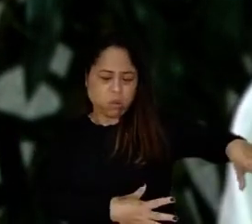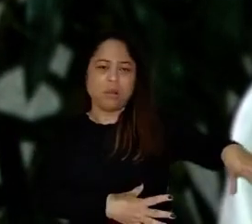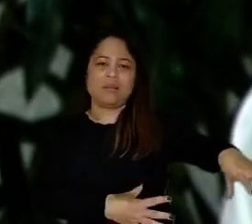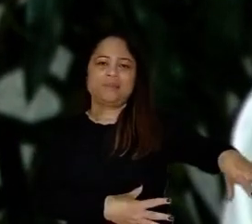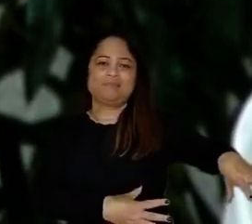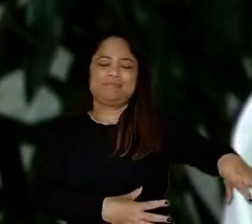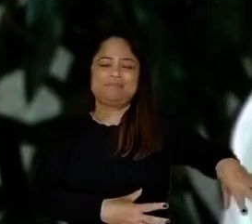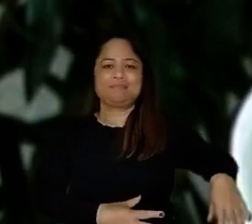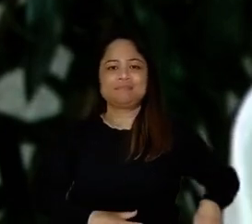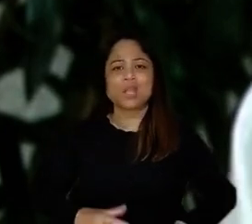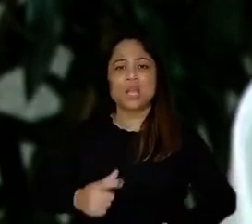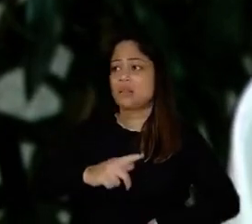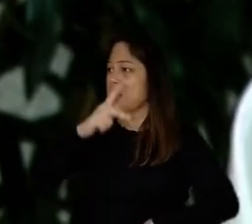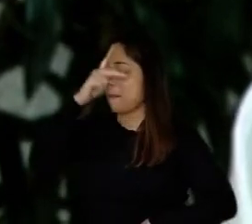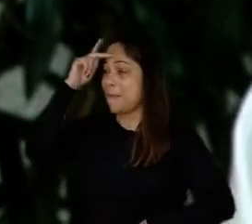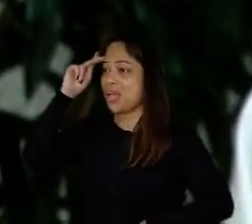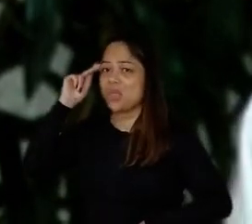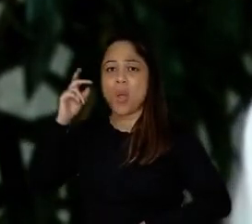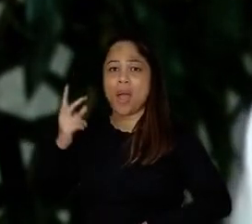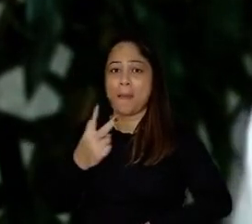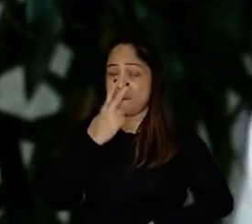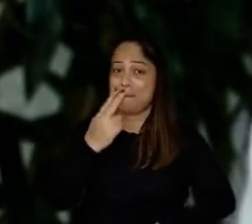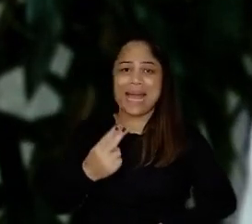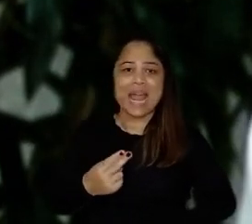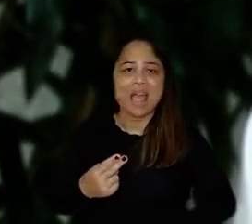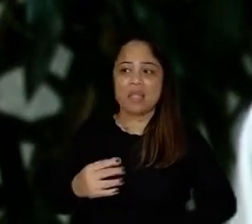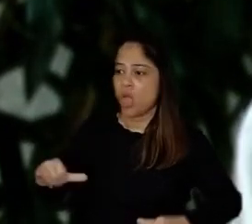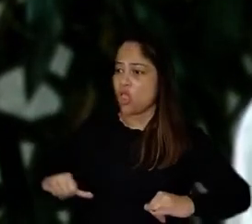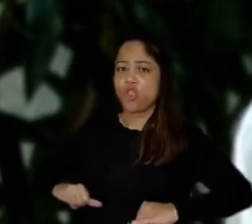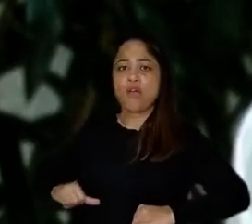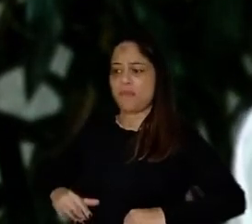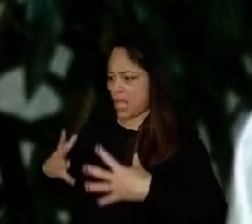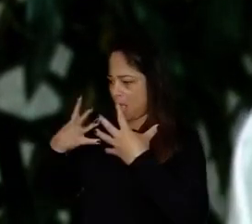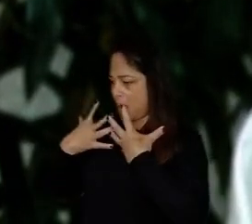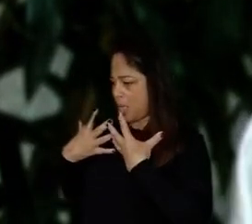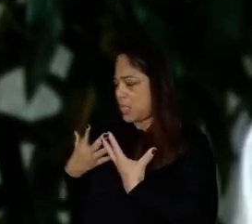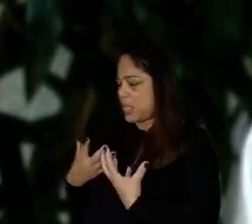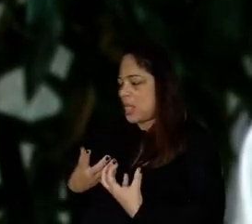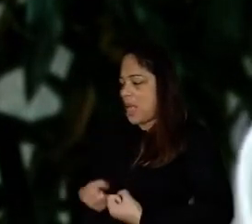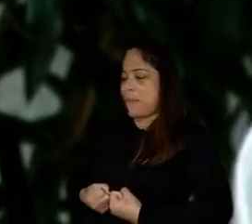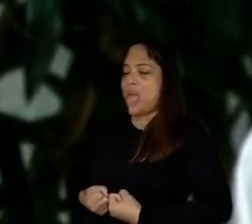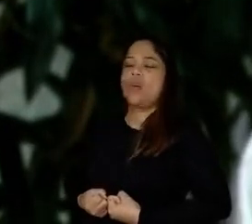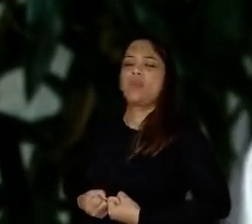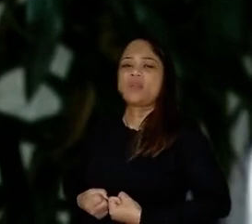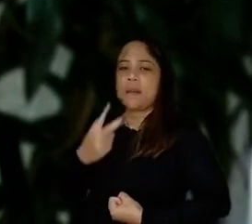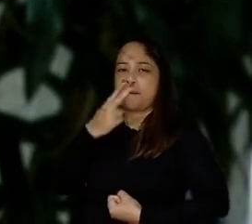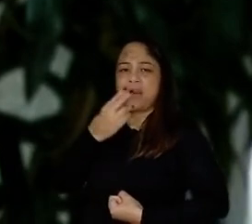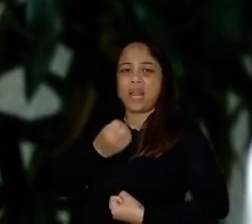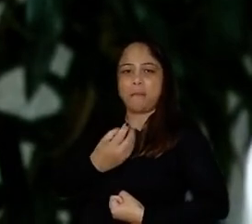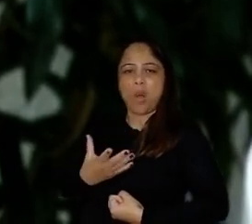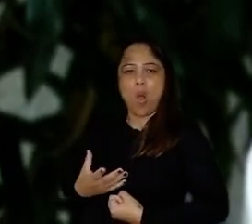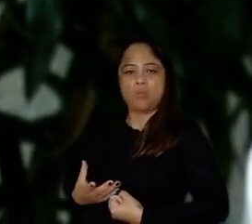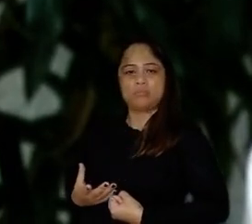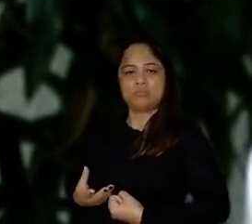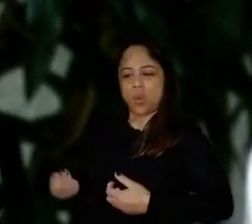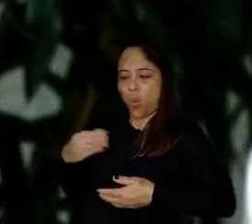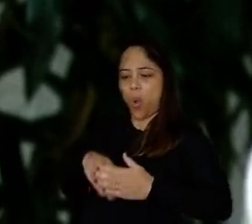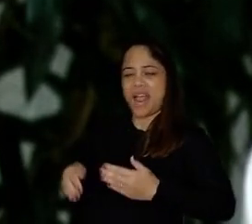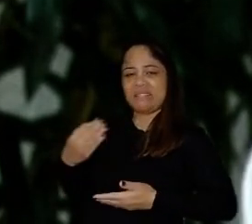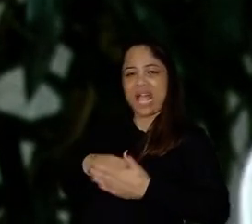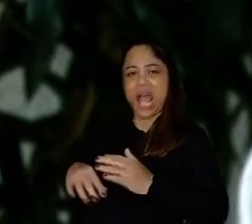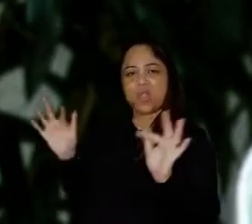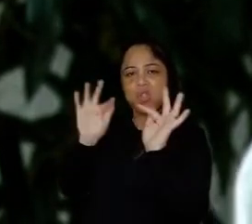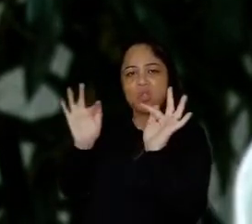Tem pessoas que assumiram o sofrimento para si e contam isso como vantagem. Você